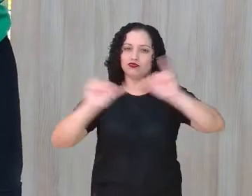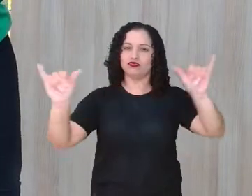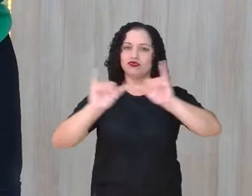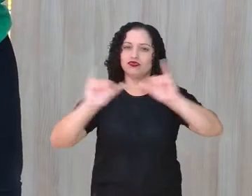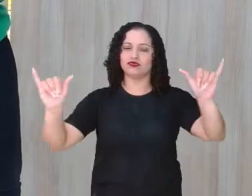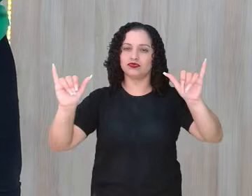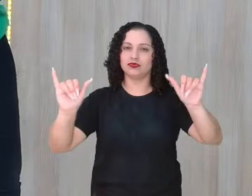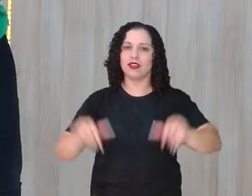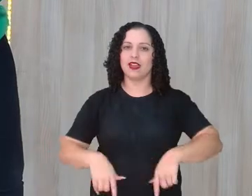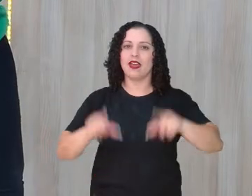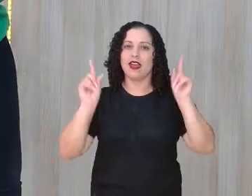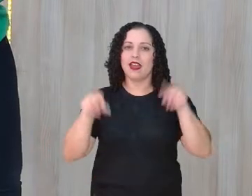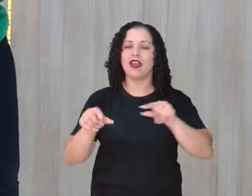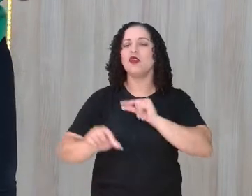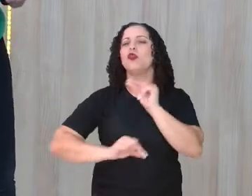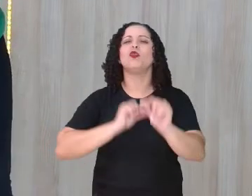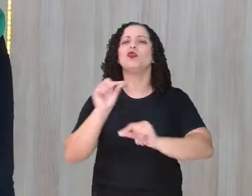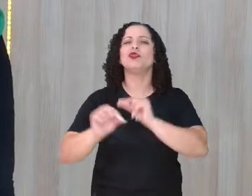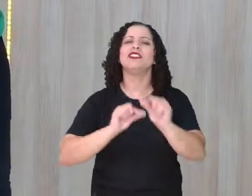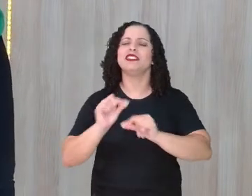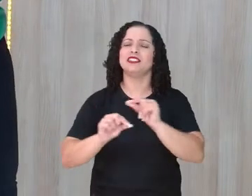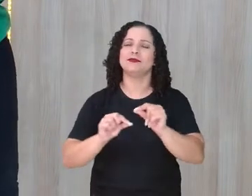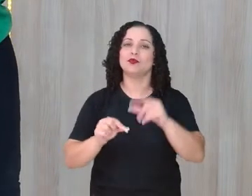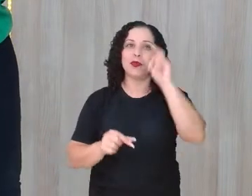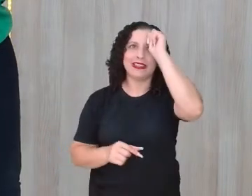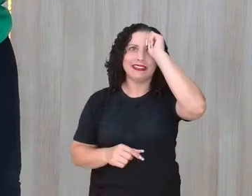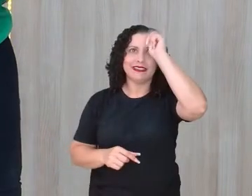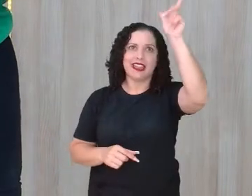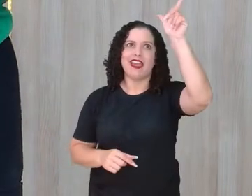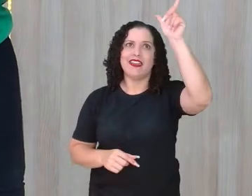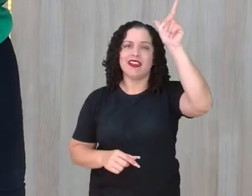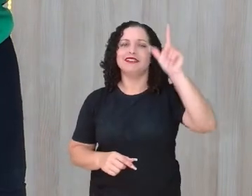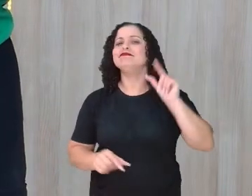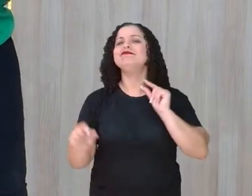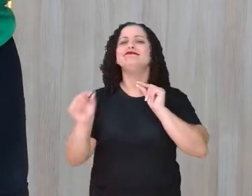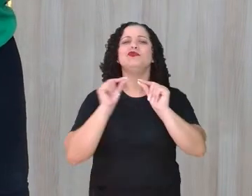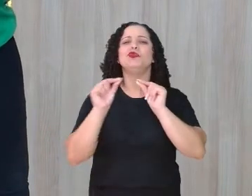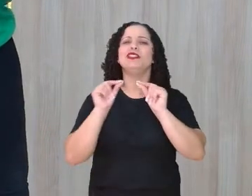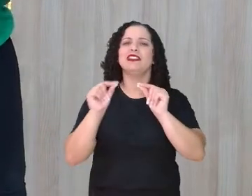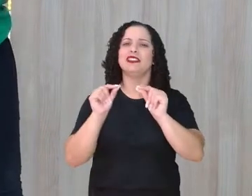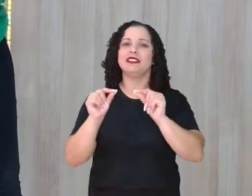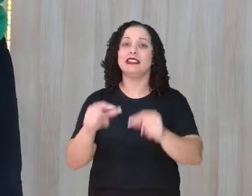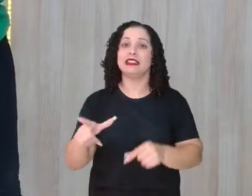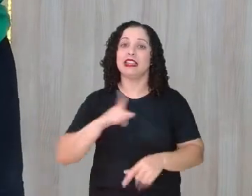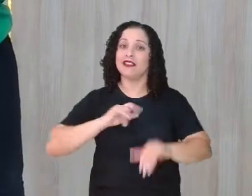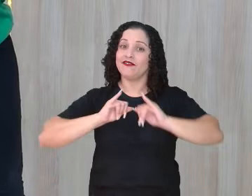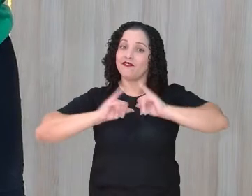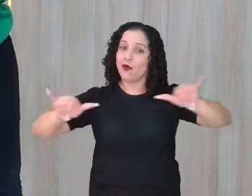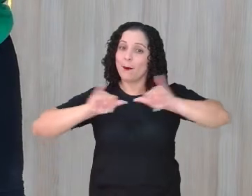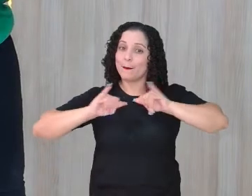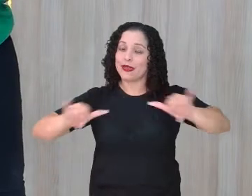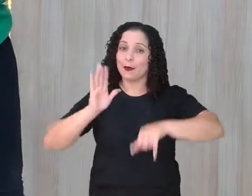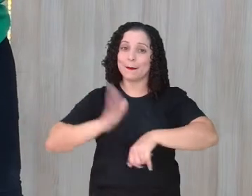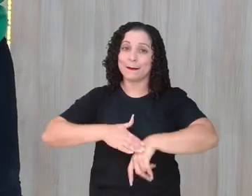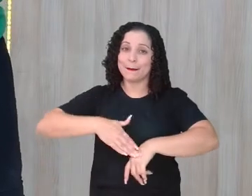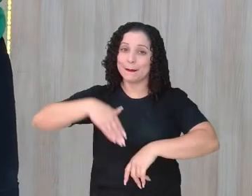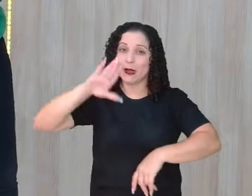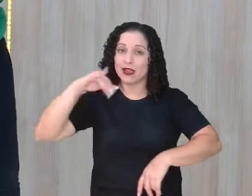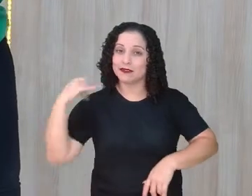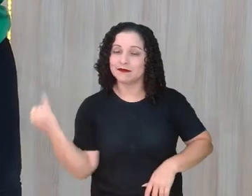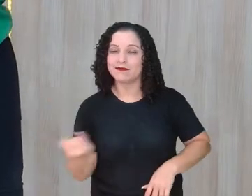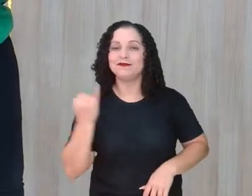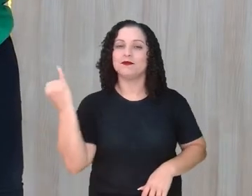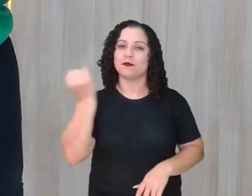no conceito de pirâmide, ou seja, numa ideia de pirâmide, as informações principais, as mais